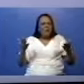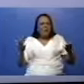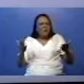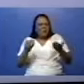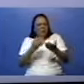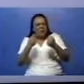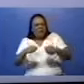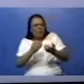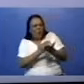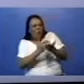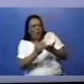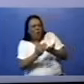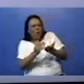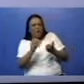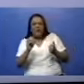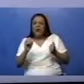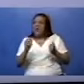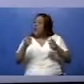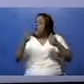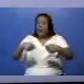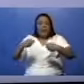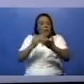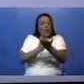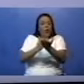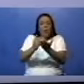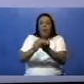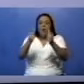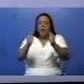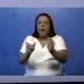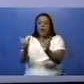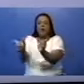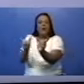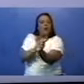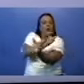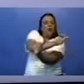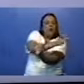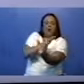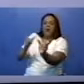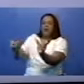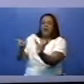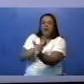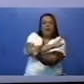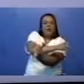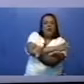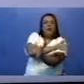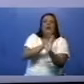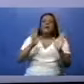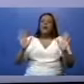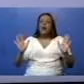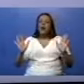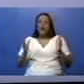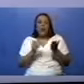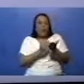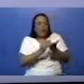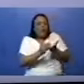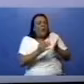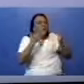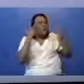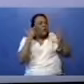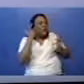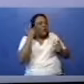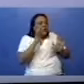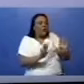frase? Não. O sujeito nem sempre está no começo da frase. No começo é a ordem natural, quando ele aparece antes do verbo.